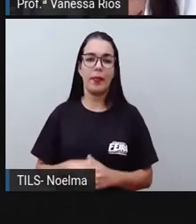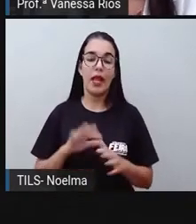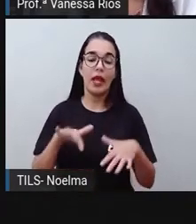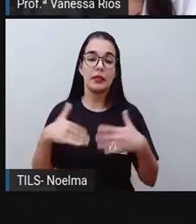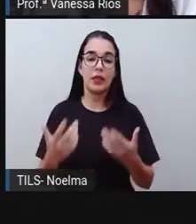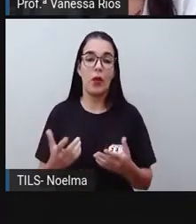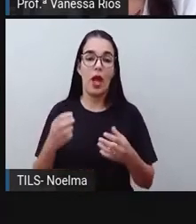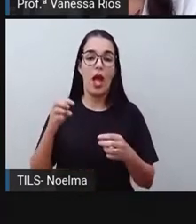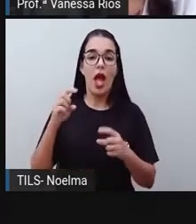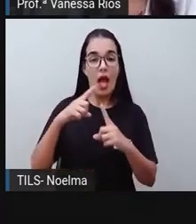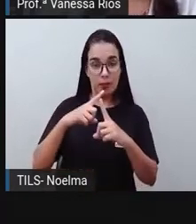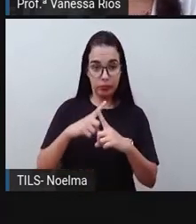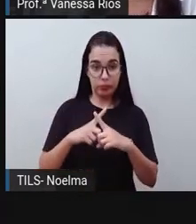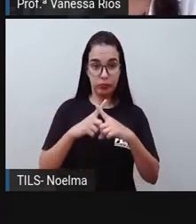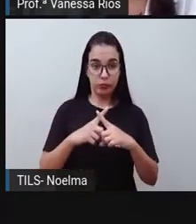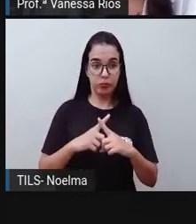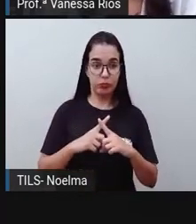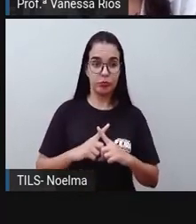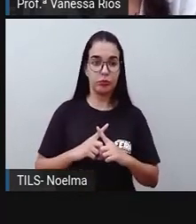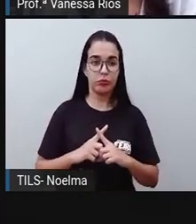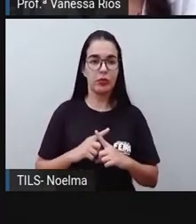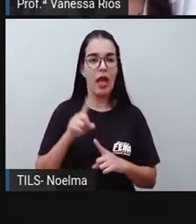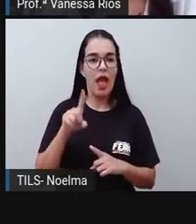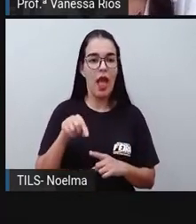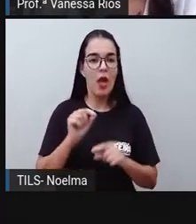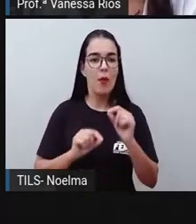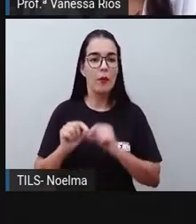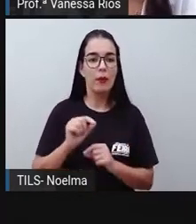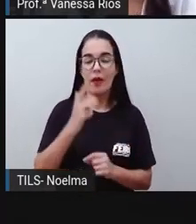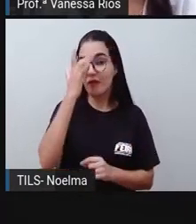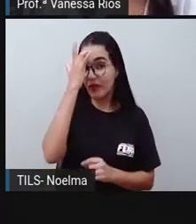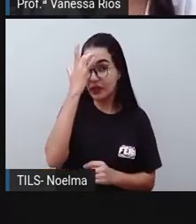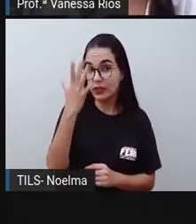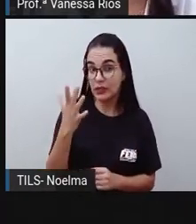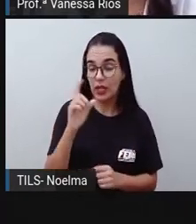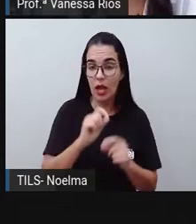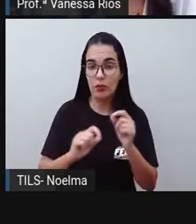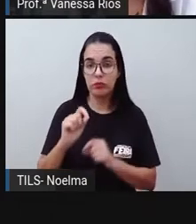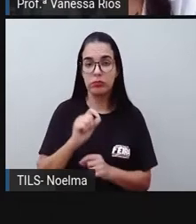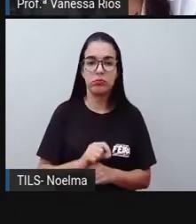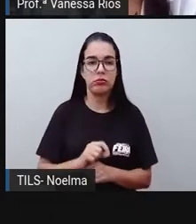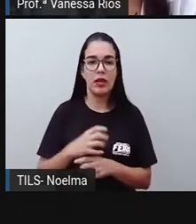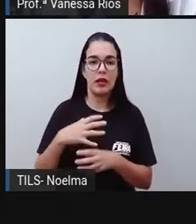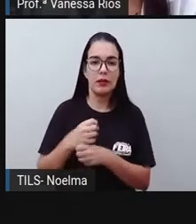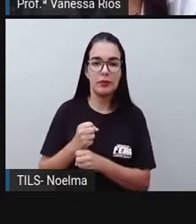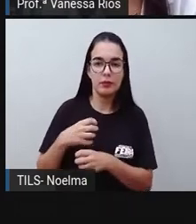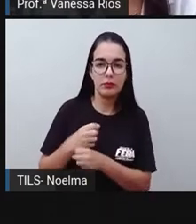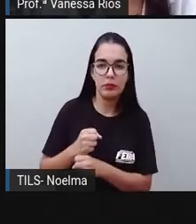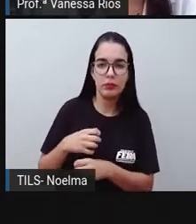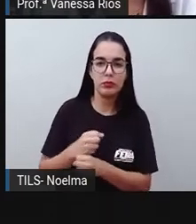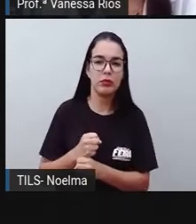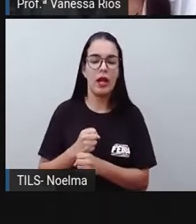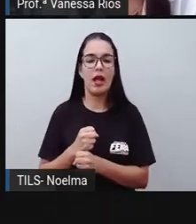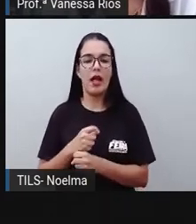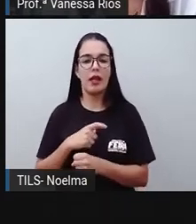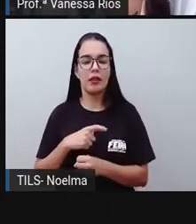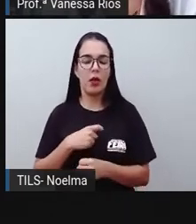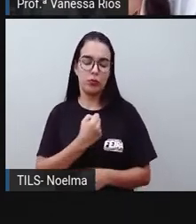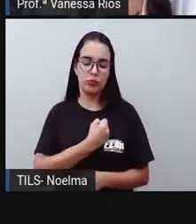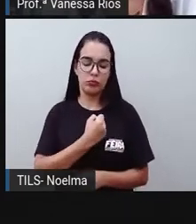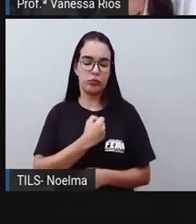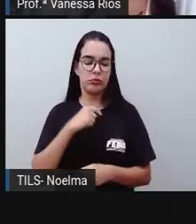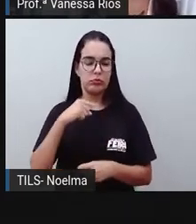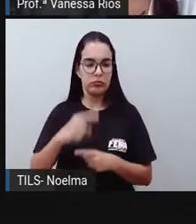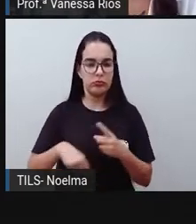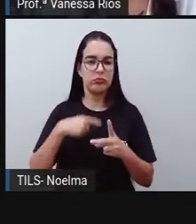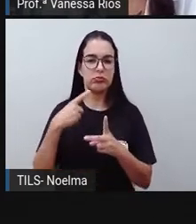multiplicação, ela é uma operação que utilizamos para facilitar o cálculo da adição sucessiva de um número por ele mesmo. Então,